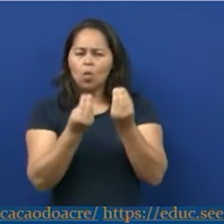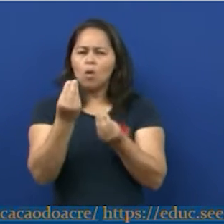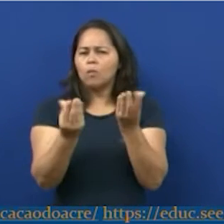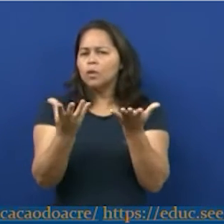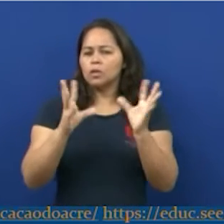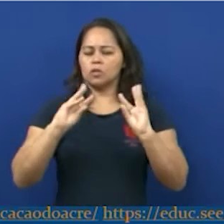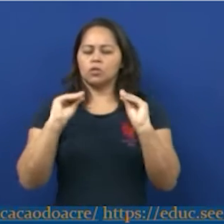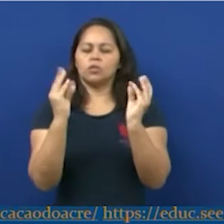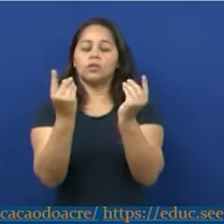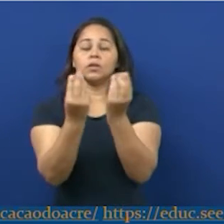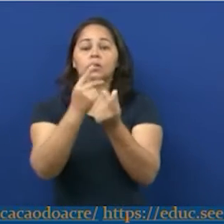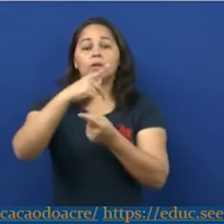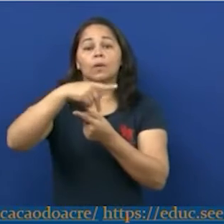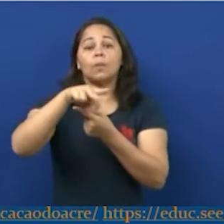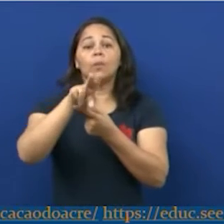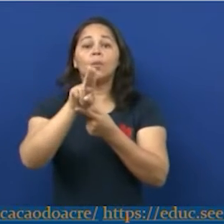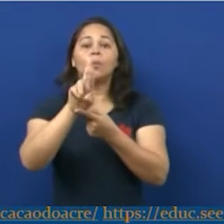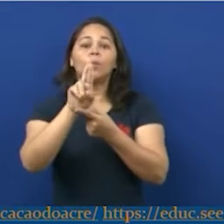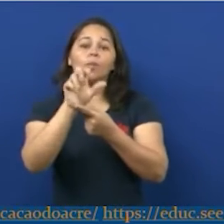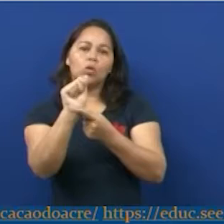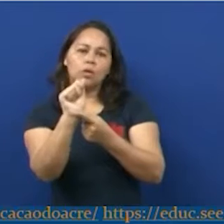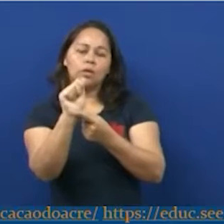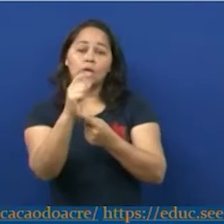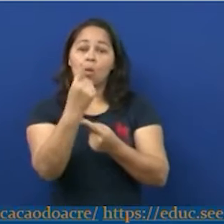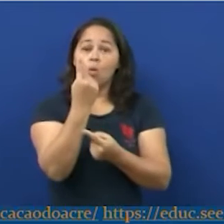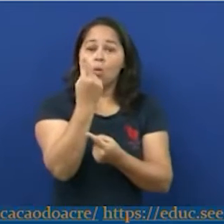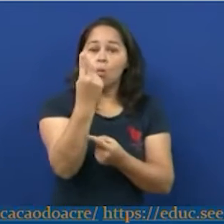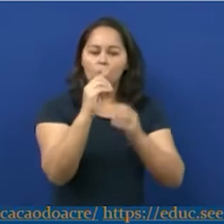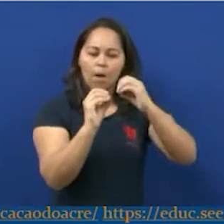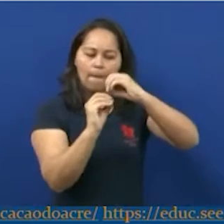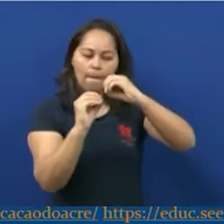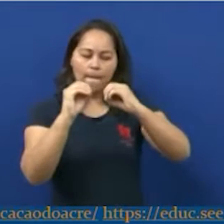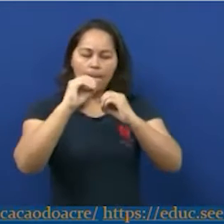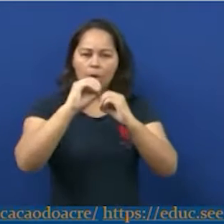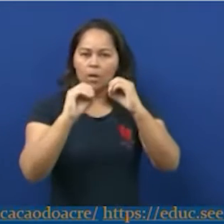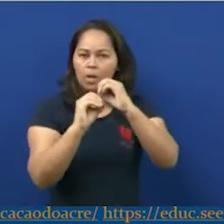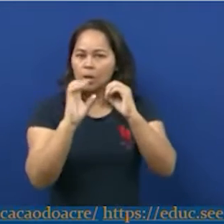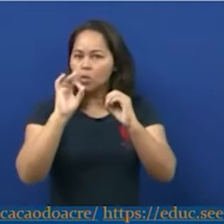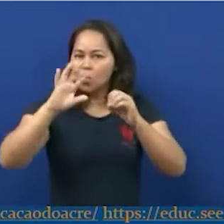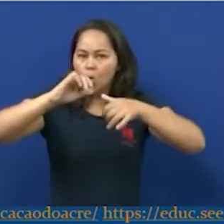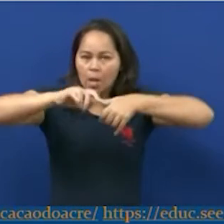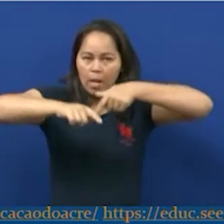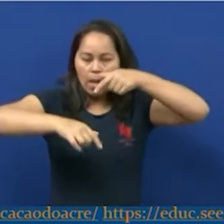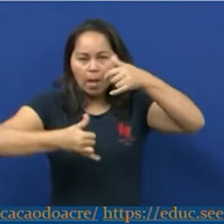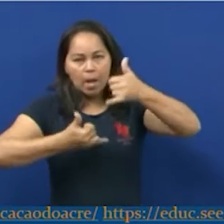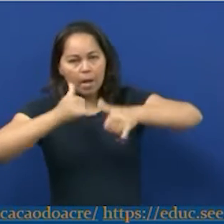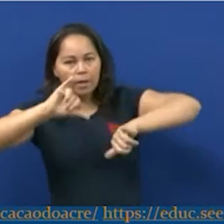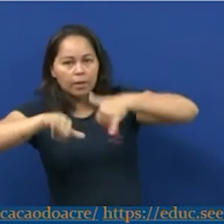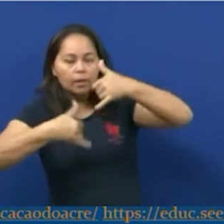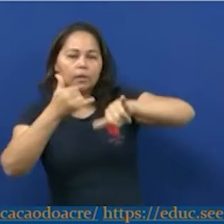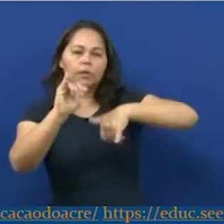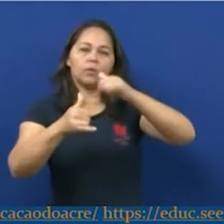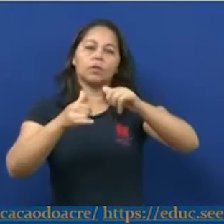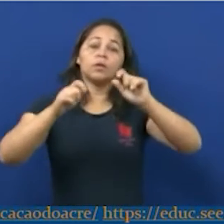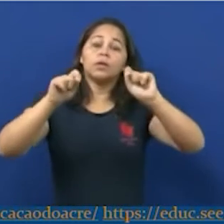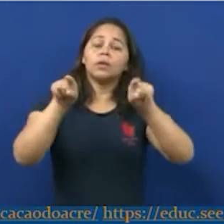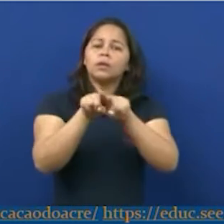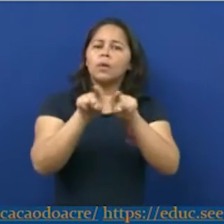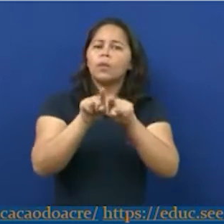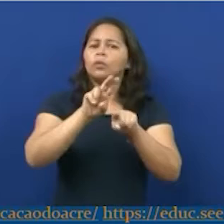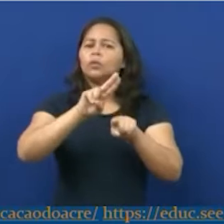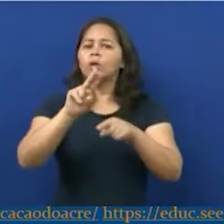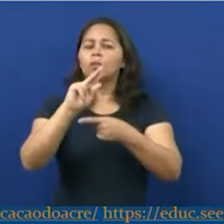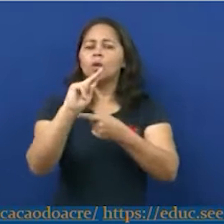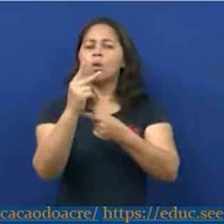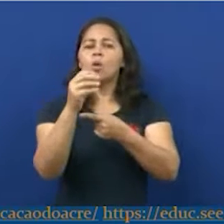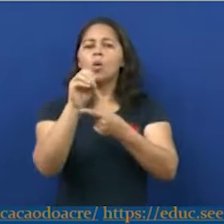toda substância formada por apenas um tipo de molécula, de composição química invariável e homogênea e que tenha